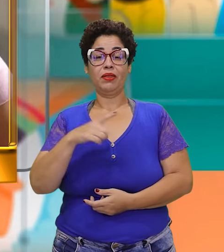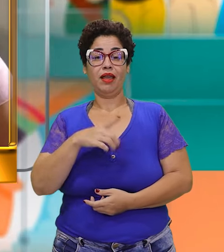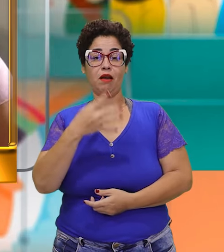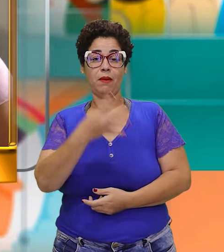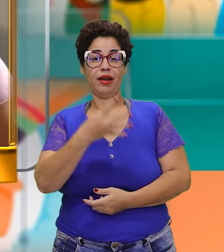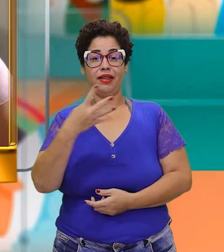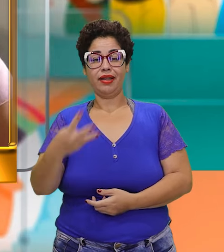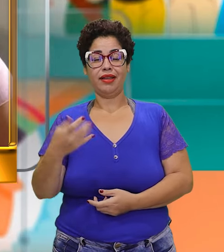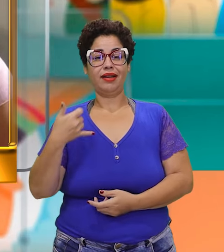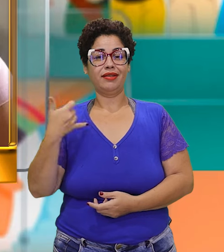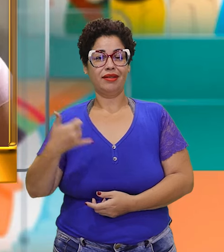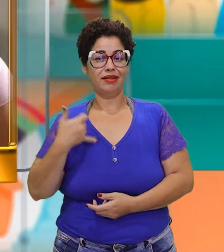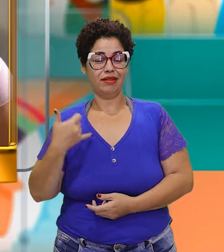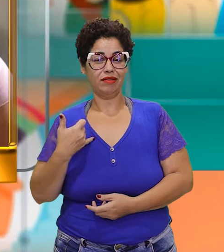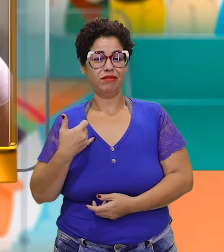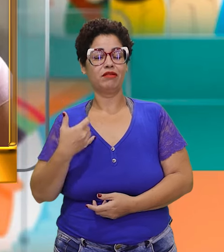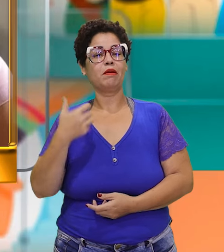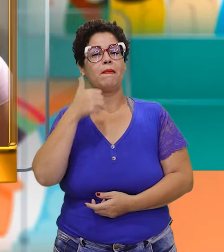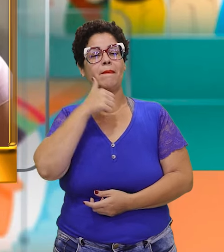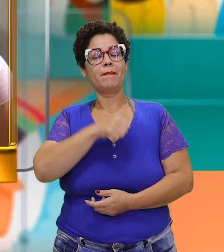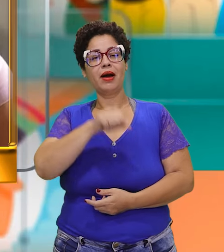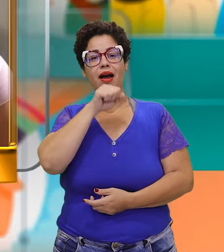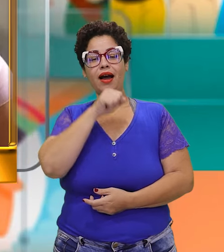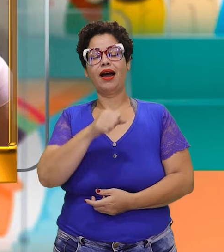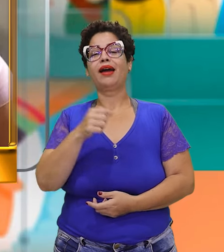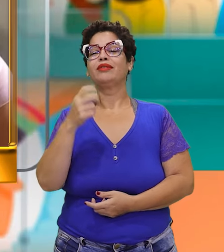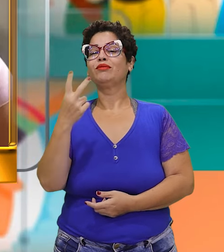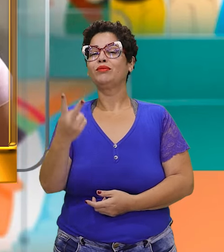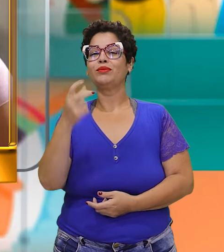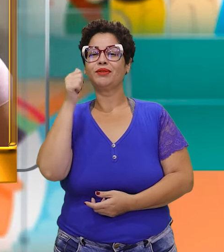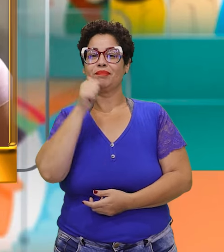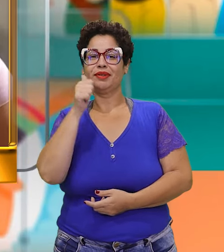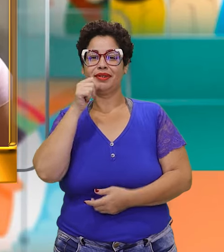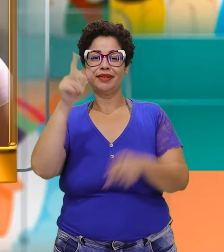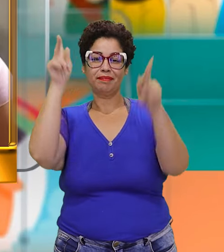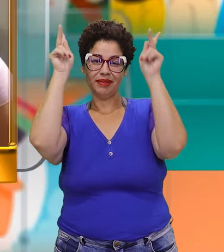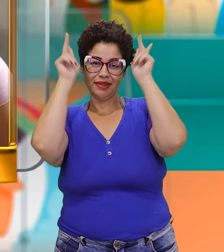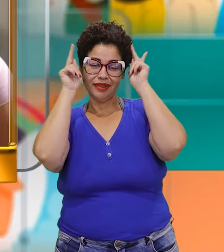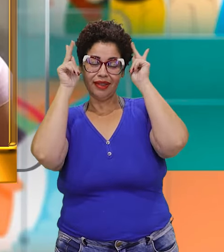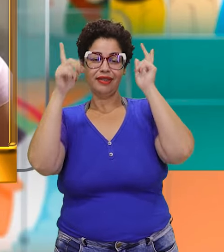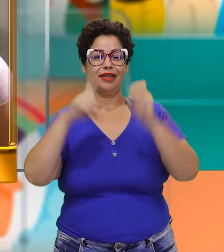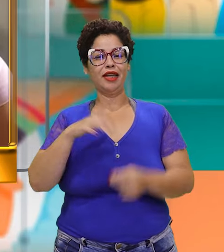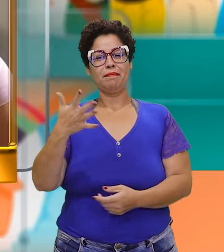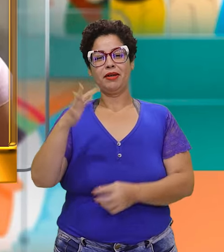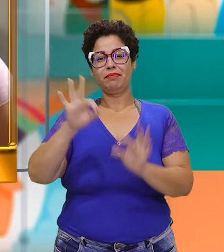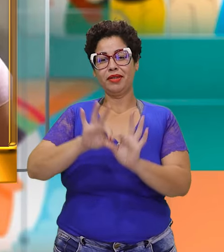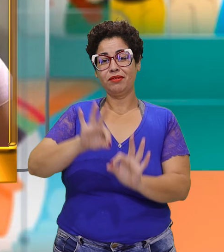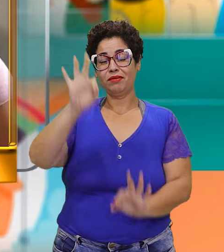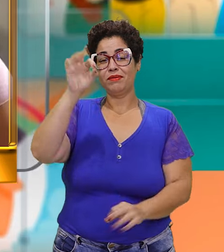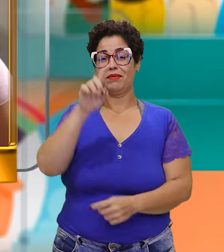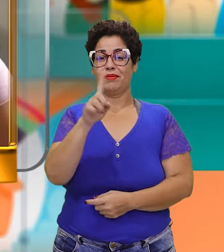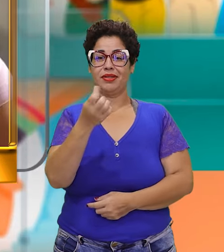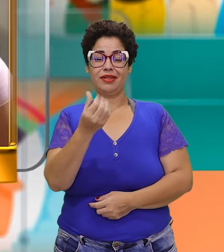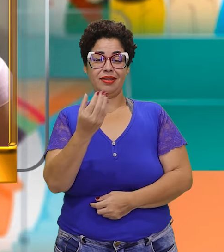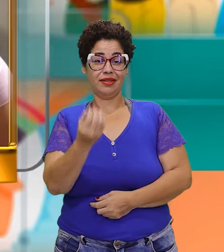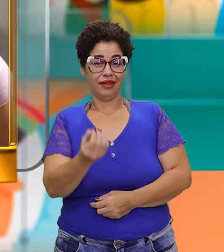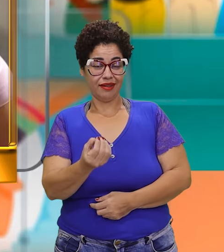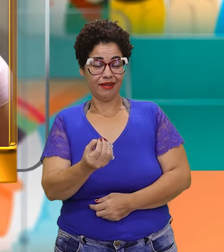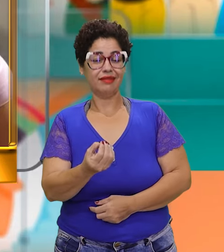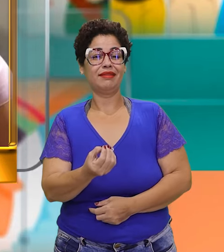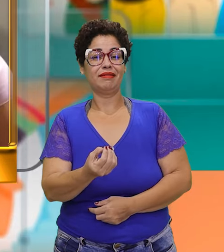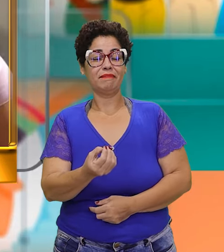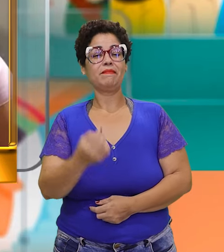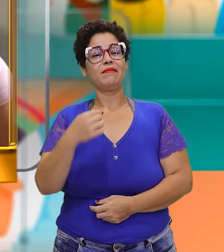tenho 43 anos, sou mãe de 2 princesas, tenho aproximadamente 1,60 m de